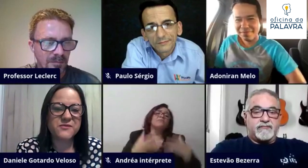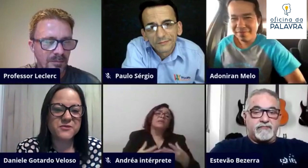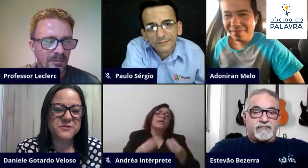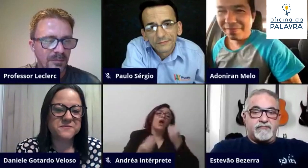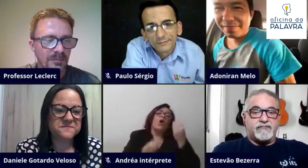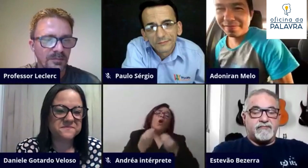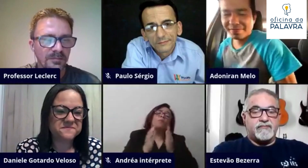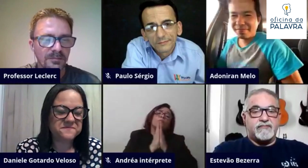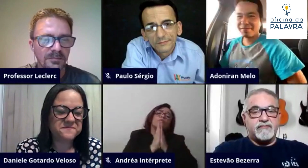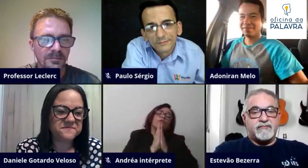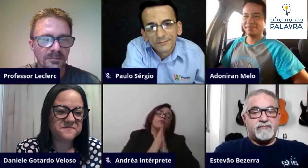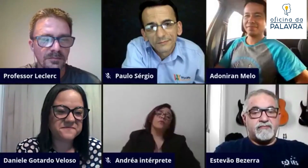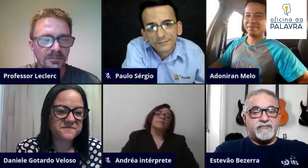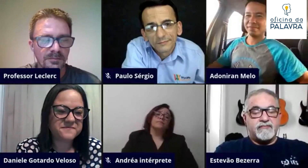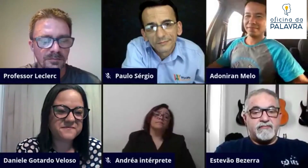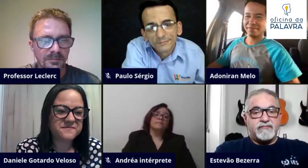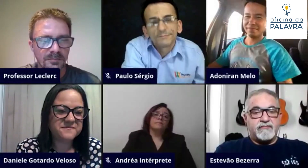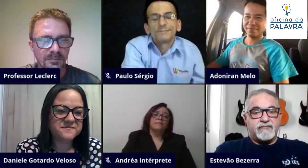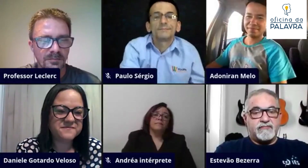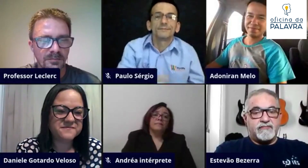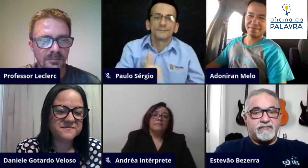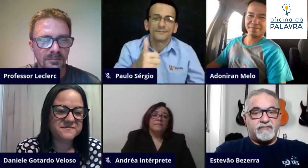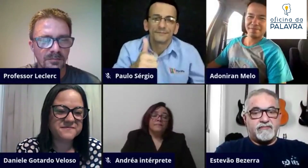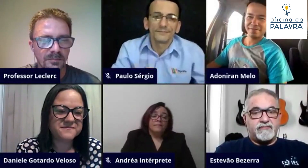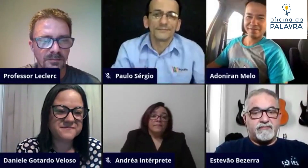por favor.